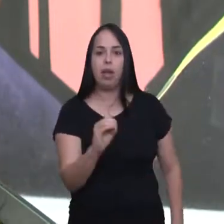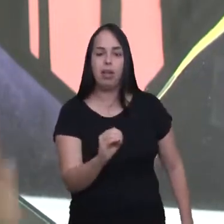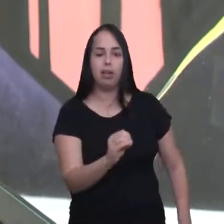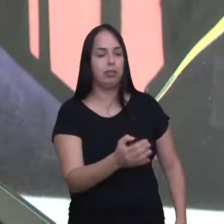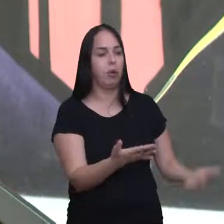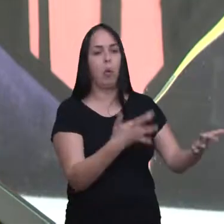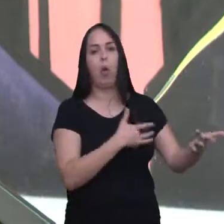pobre coitado.